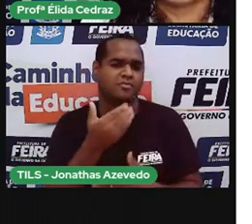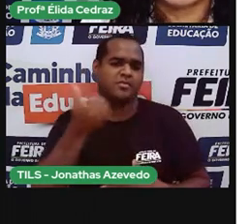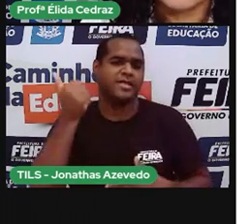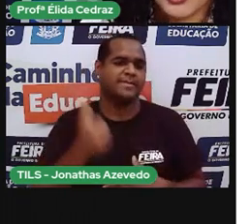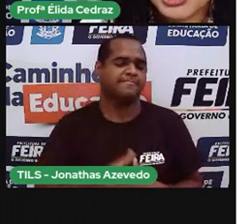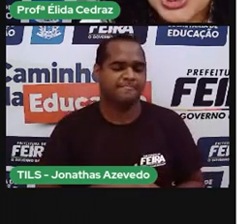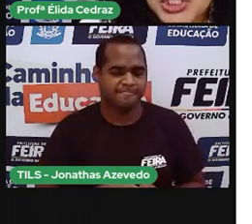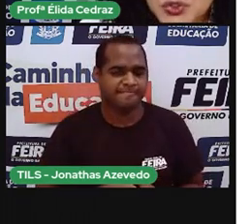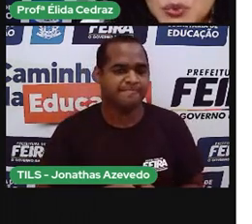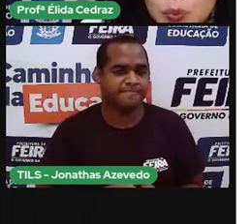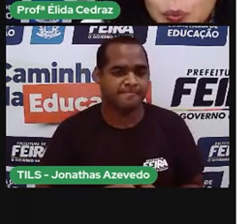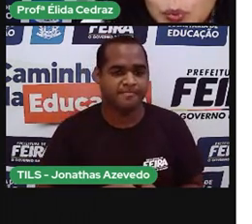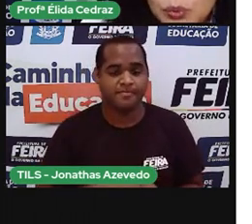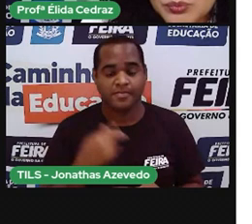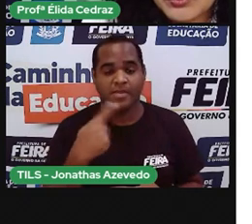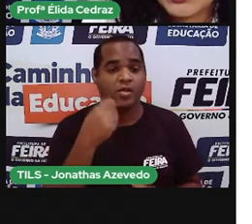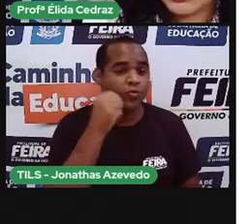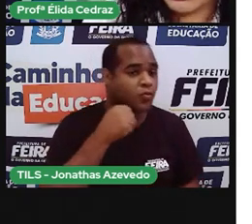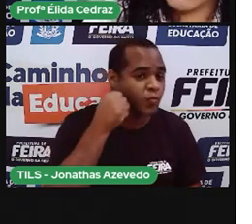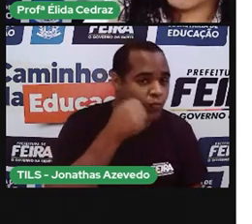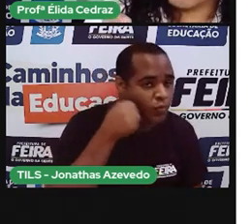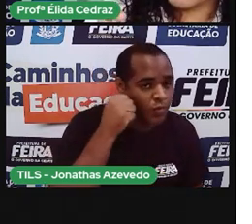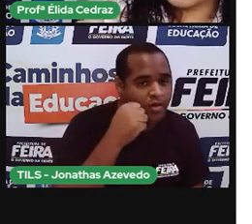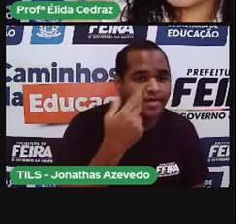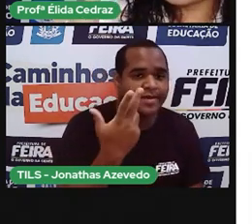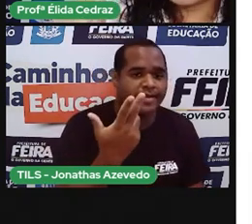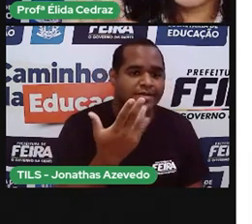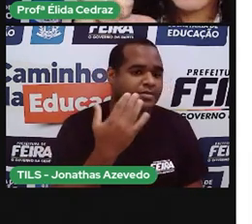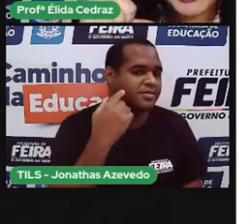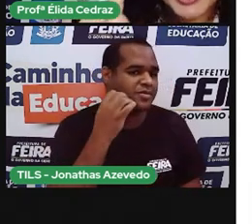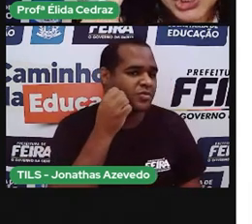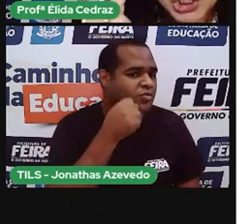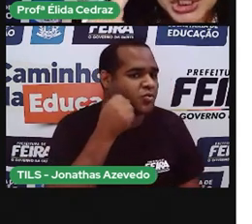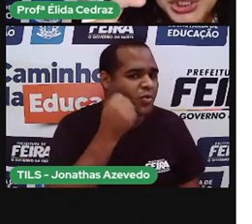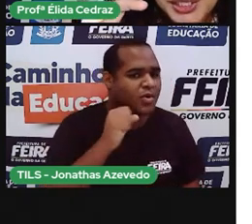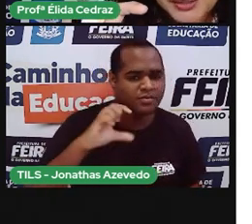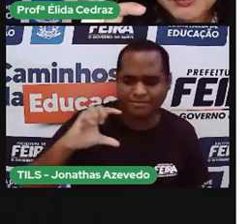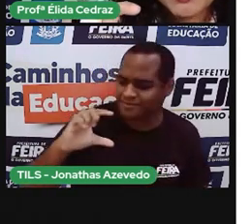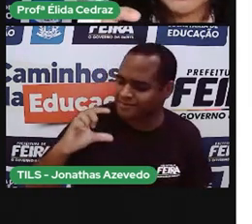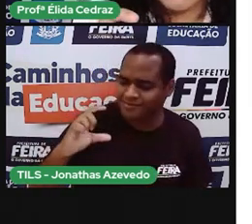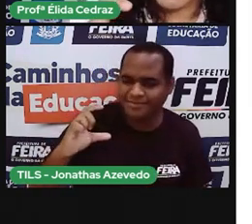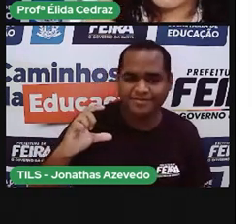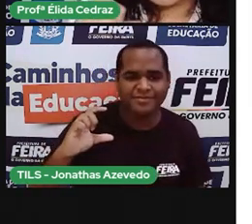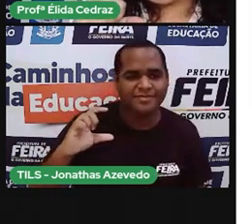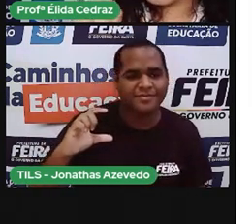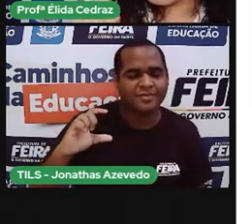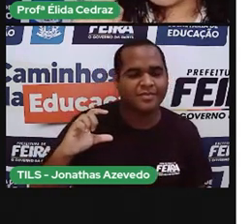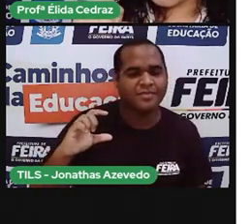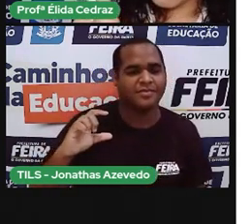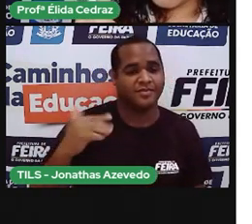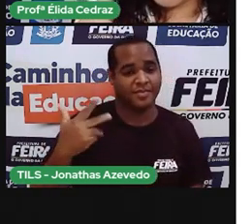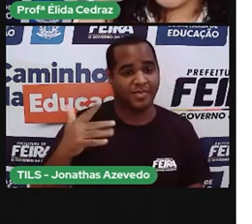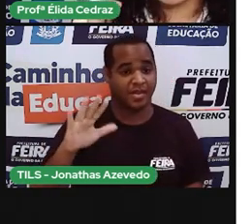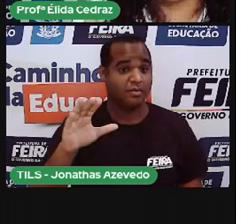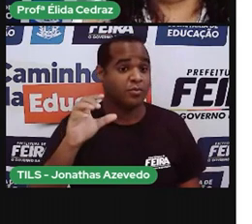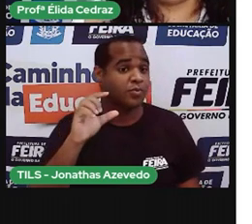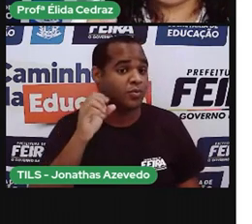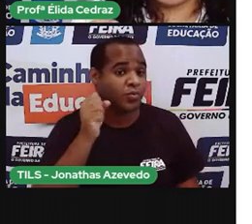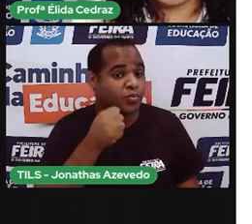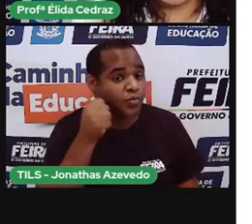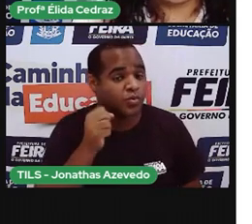Se você gosta de suco e toma aquele suco de caixinha, aquele suco